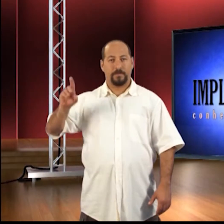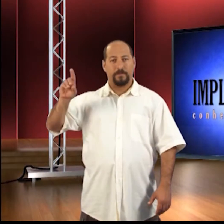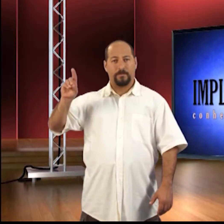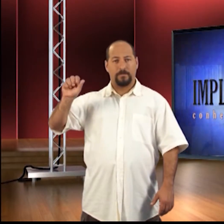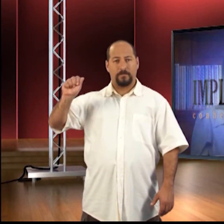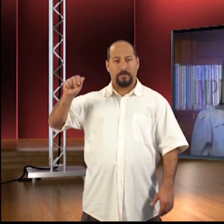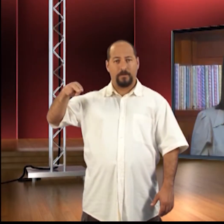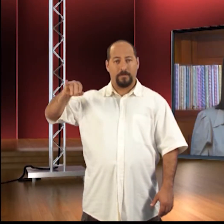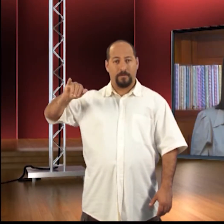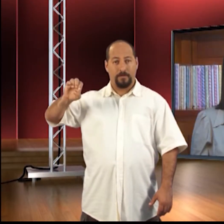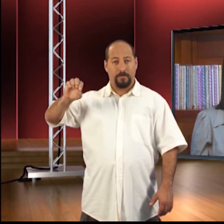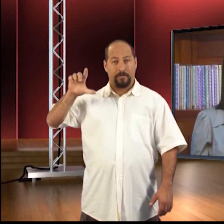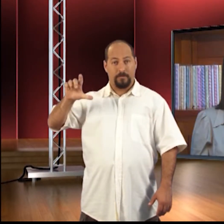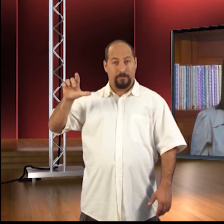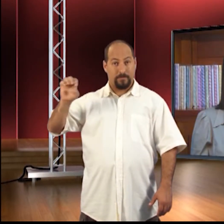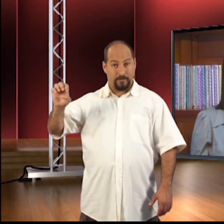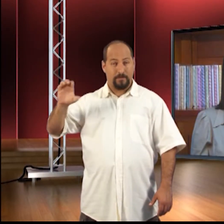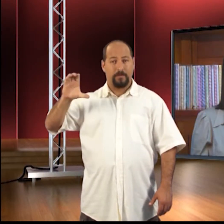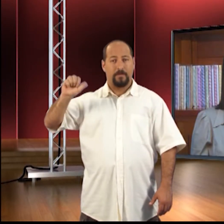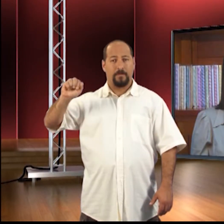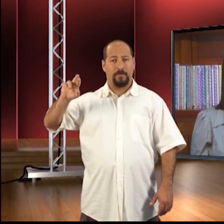surda.